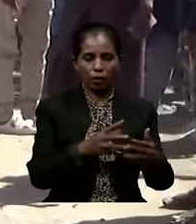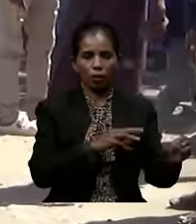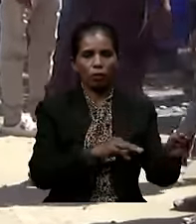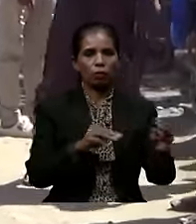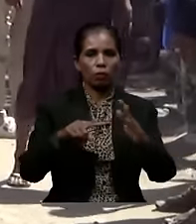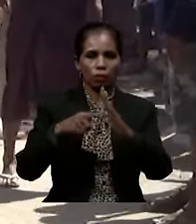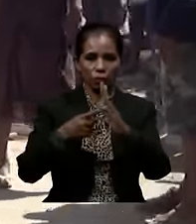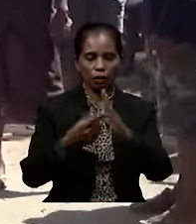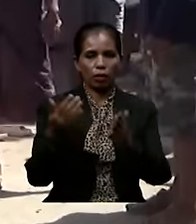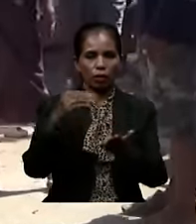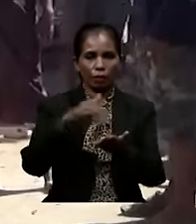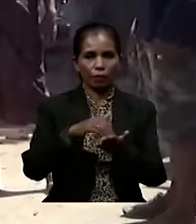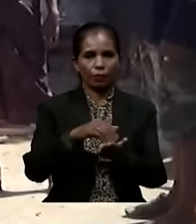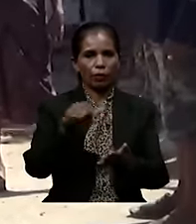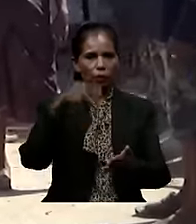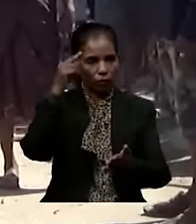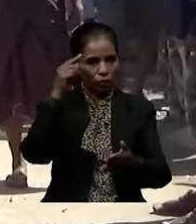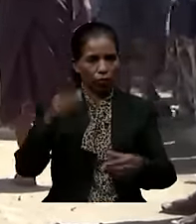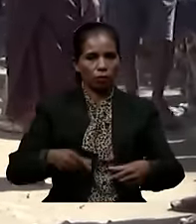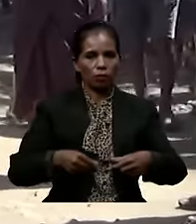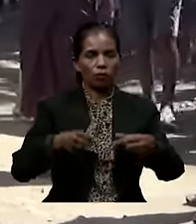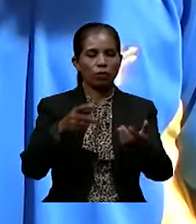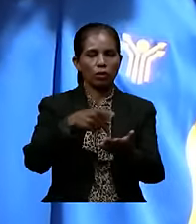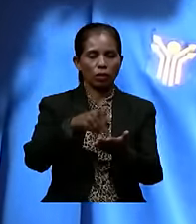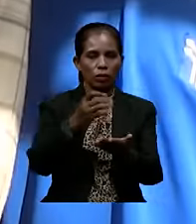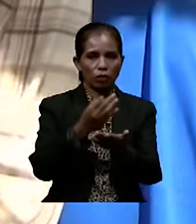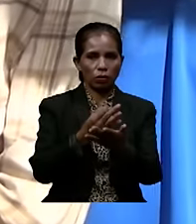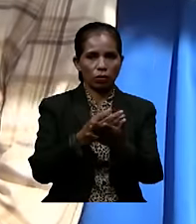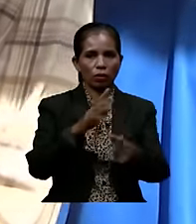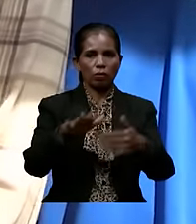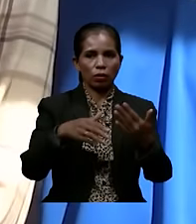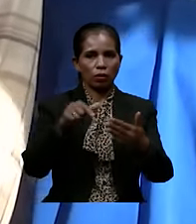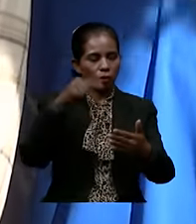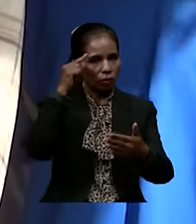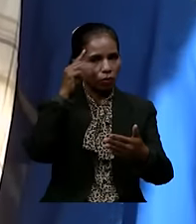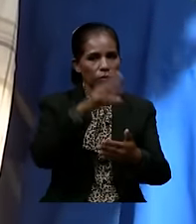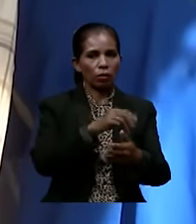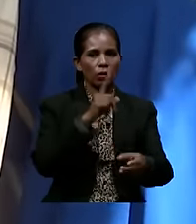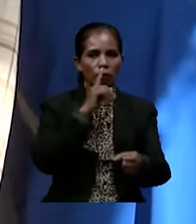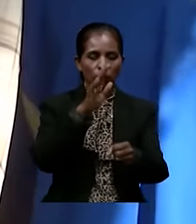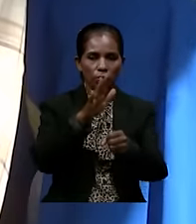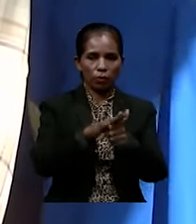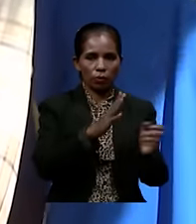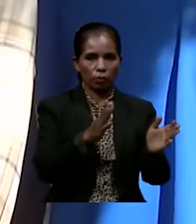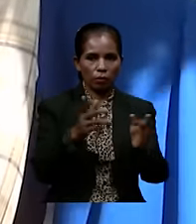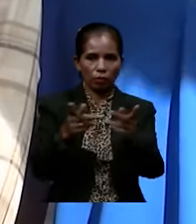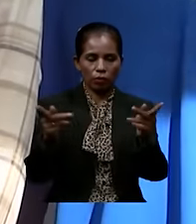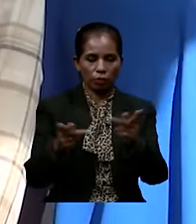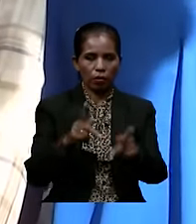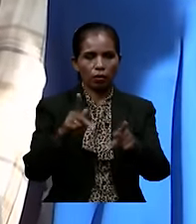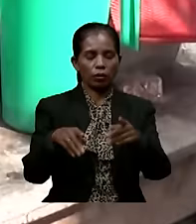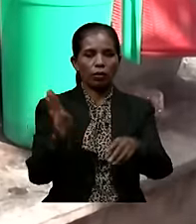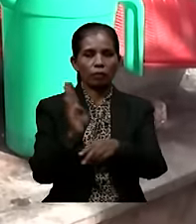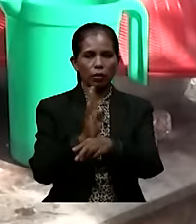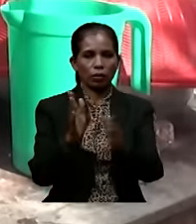Rufali. Além de governo, for compensação para a comunidade afetada do Sira, governo Mos promete se prepara fatim para negociante